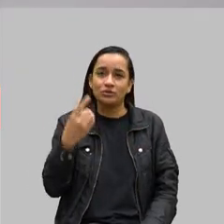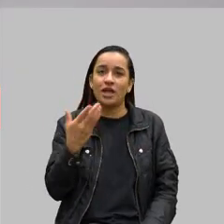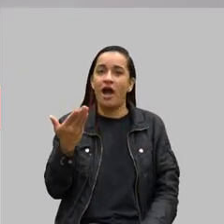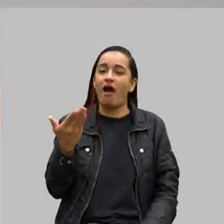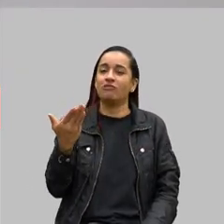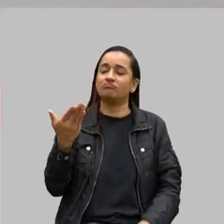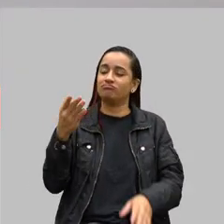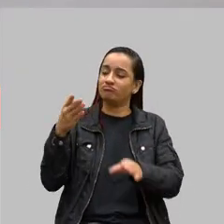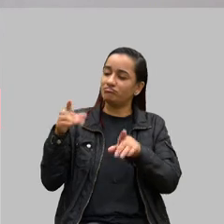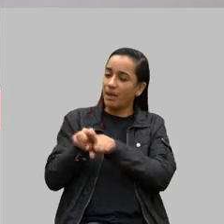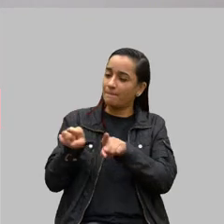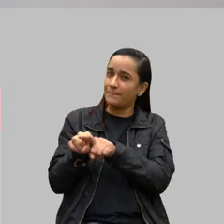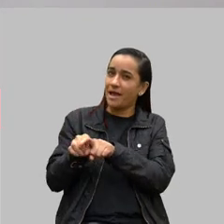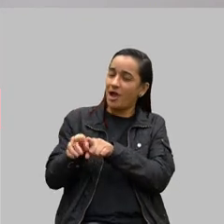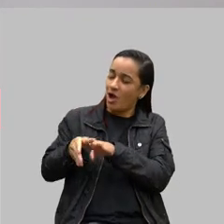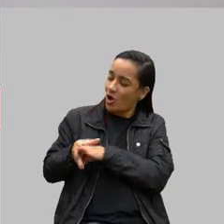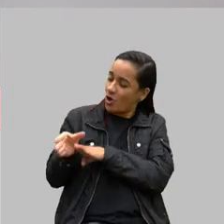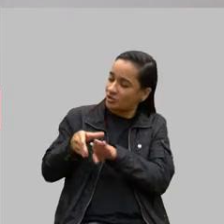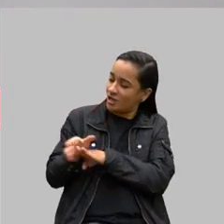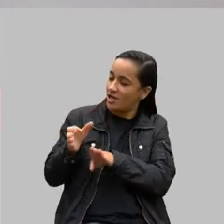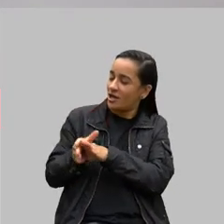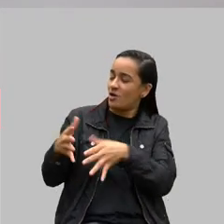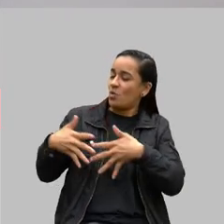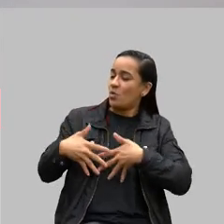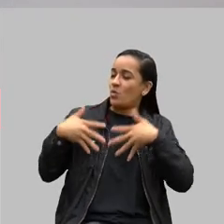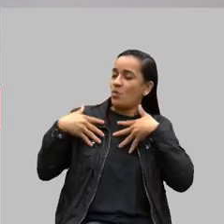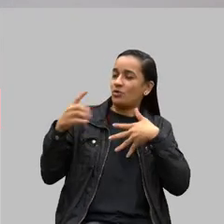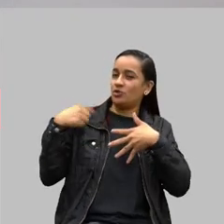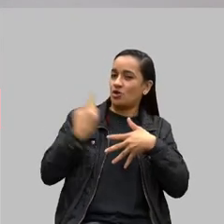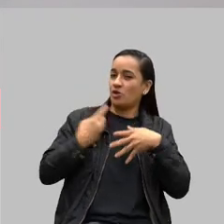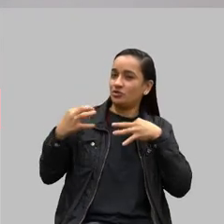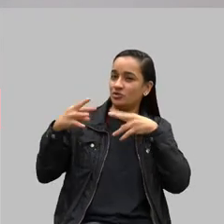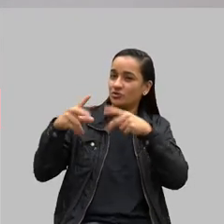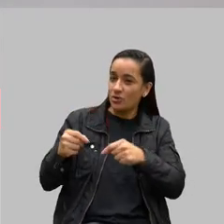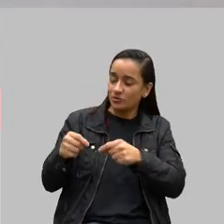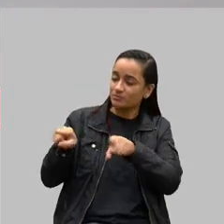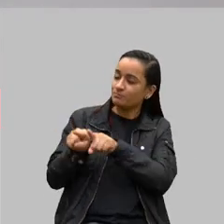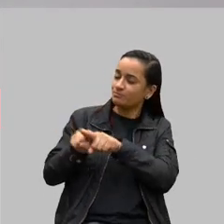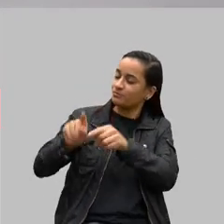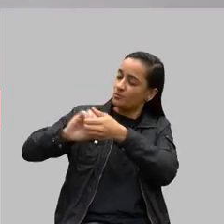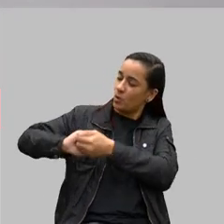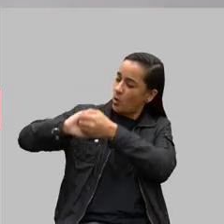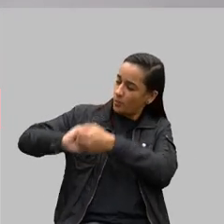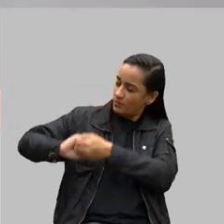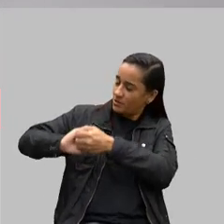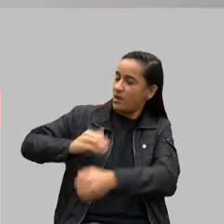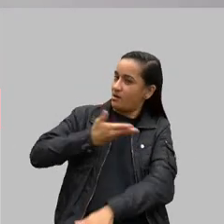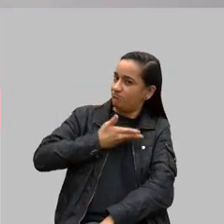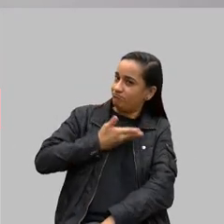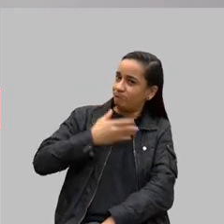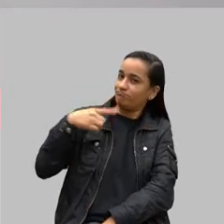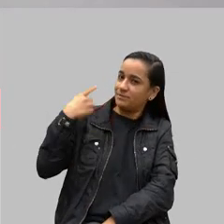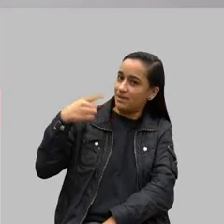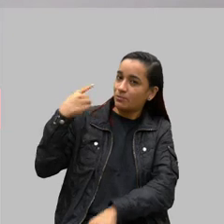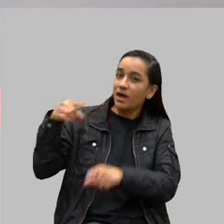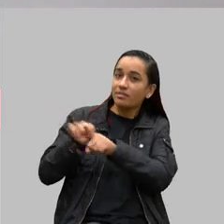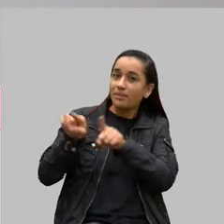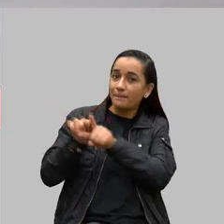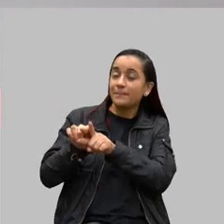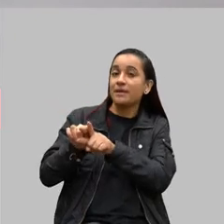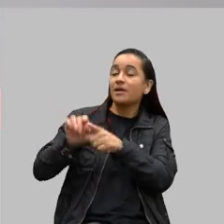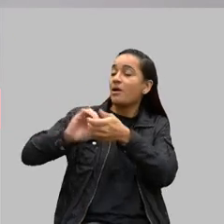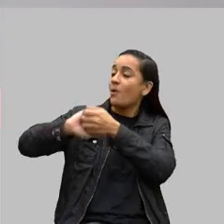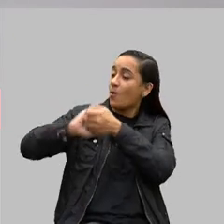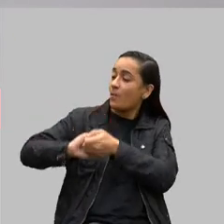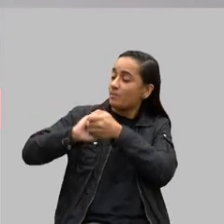conselheiro uma grande inspiração para todos nós cumprimentar os colegas deputados também cumprimentar o querido